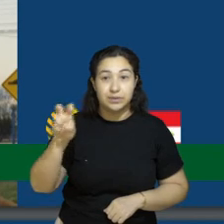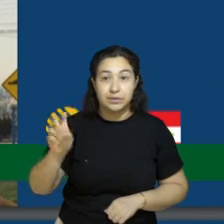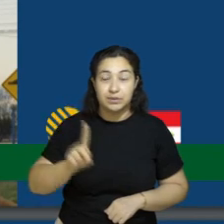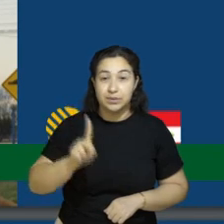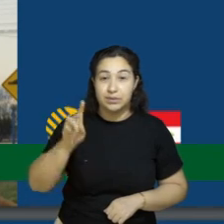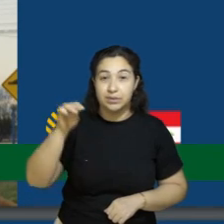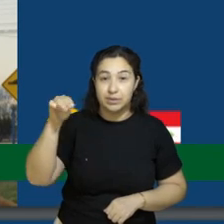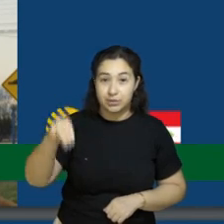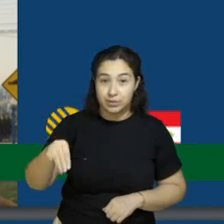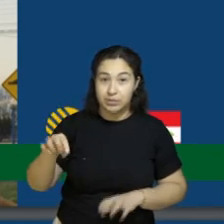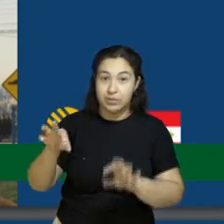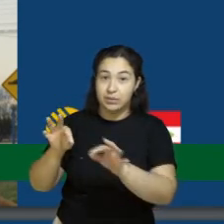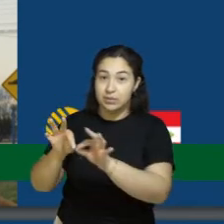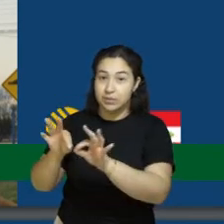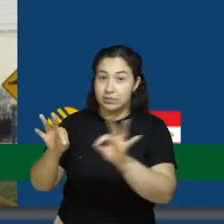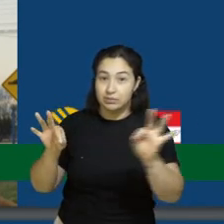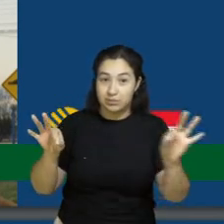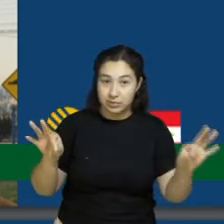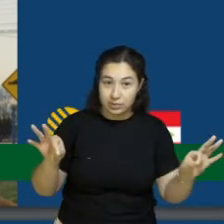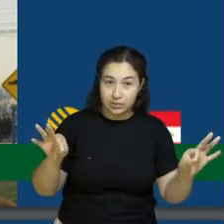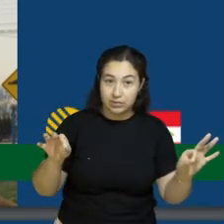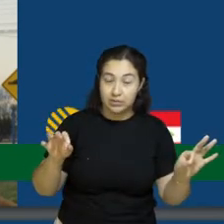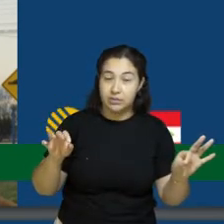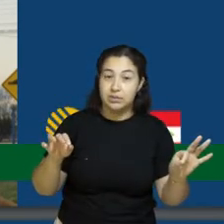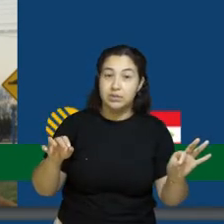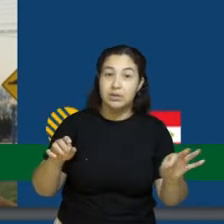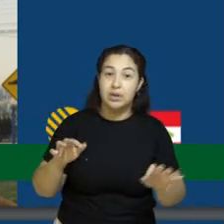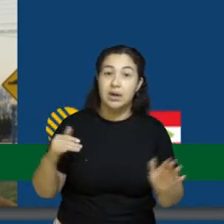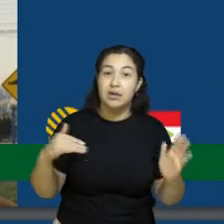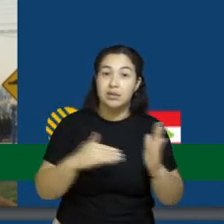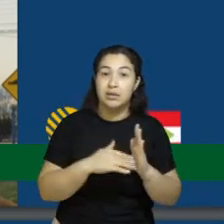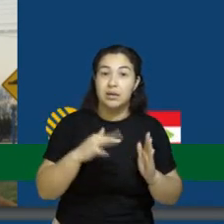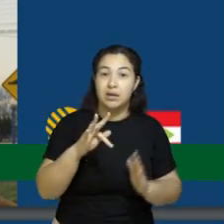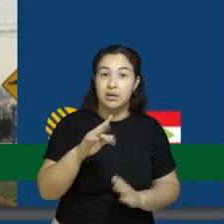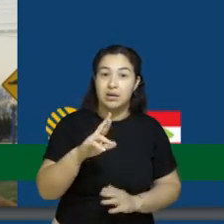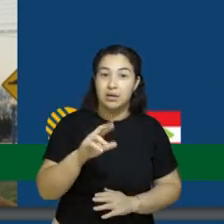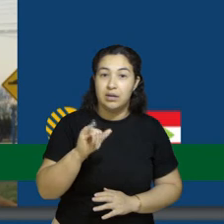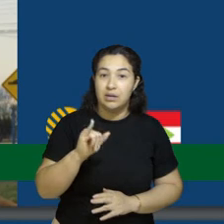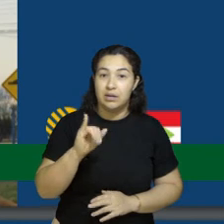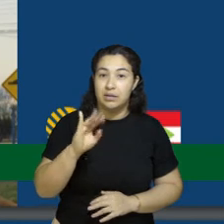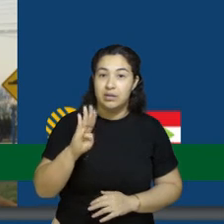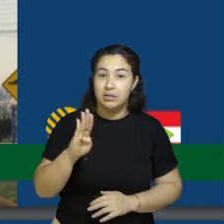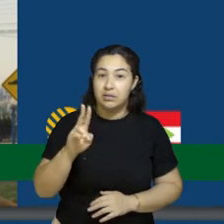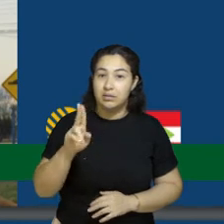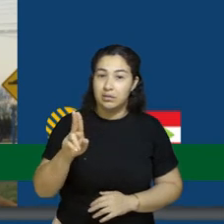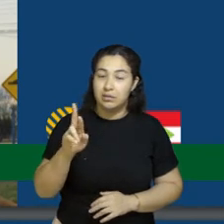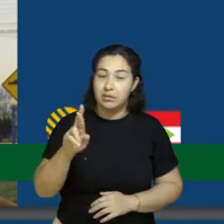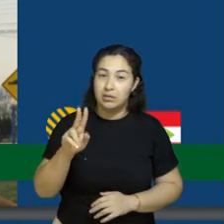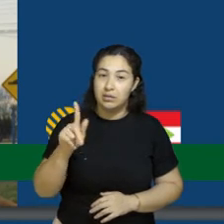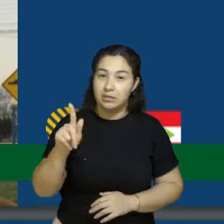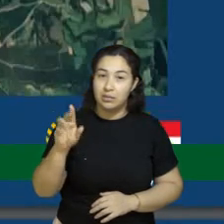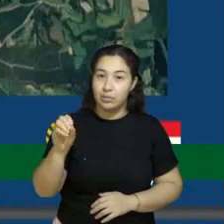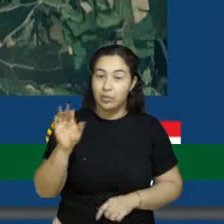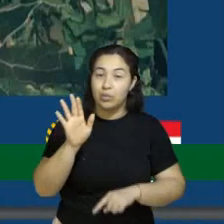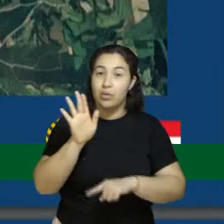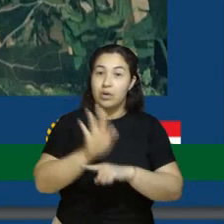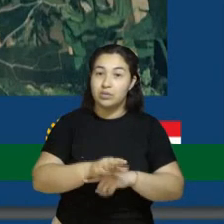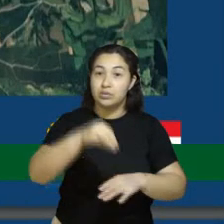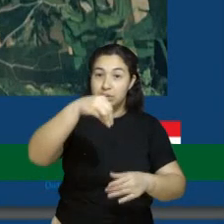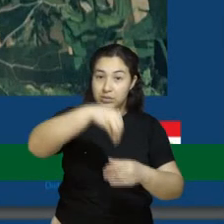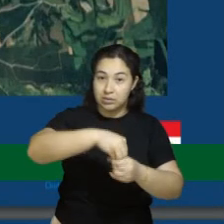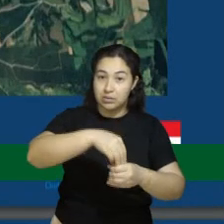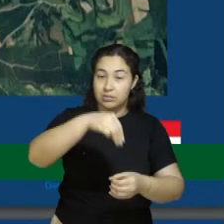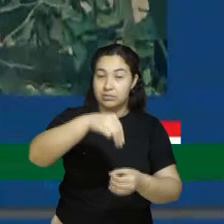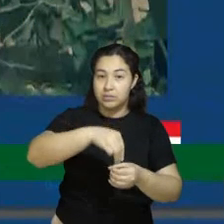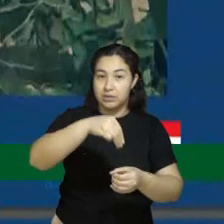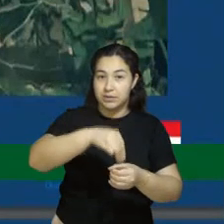bairro, bairro São Miguel em Freiburgo. Então, ajuda a recursividade internamente também dentro da cidade.